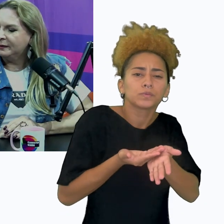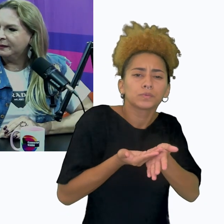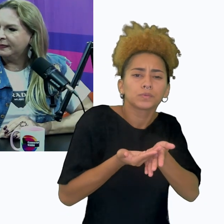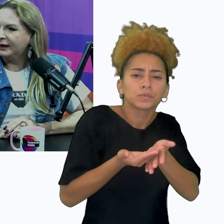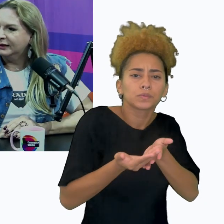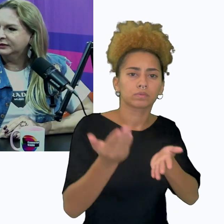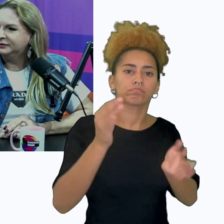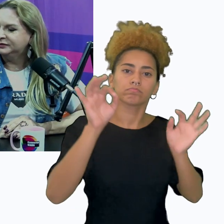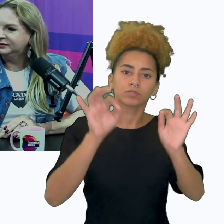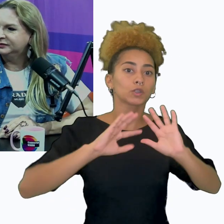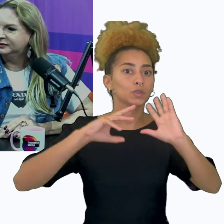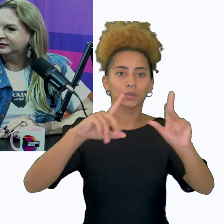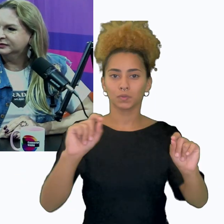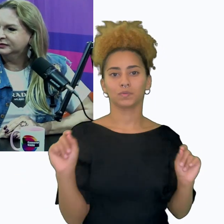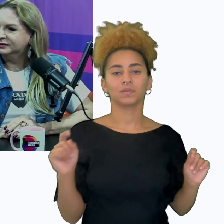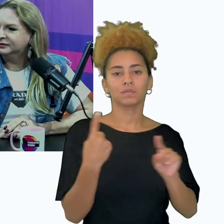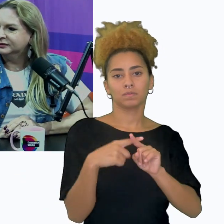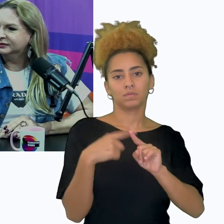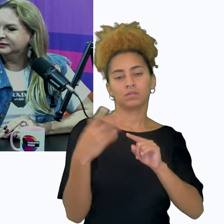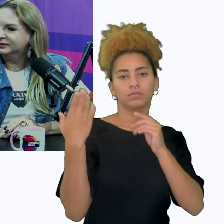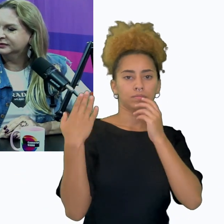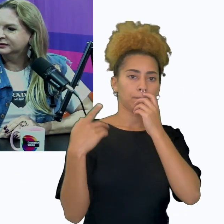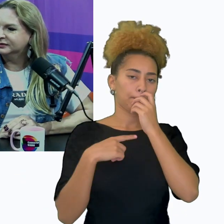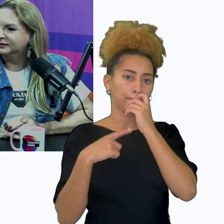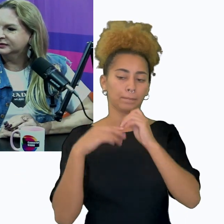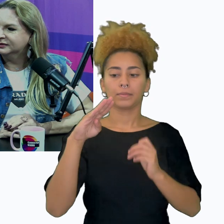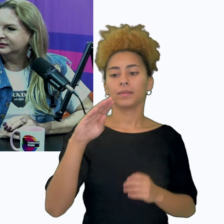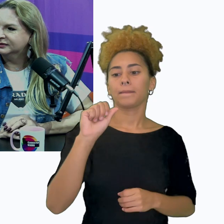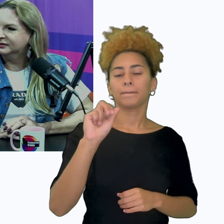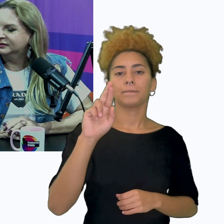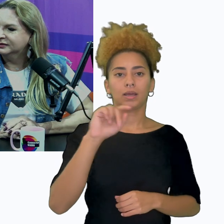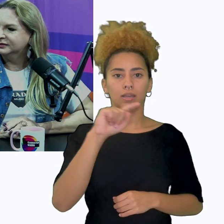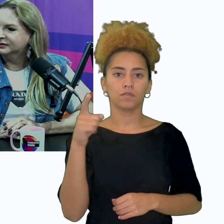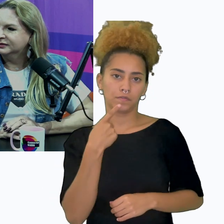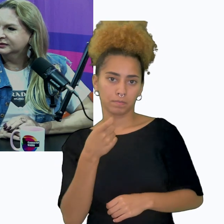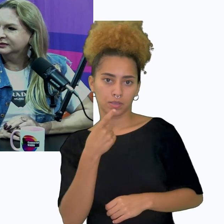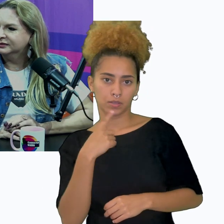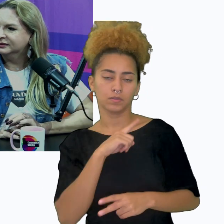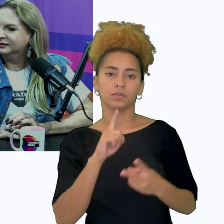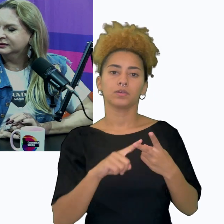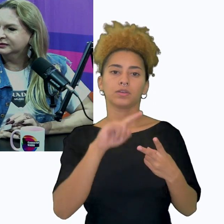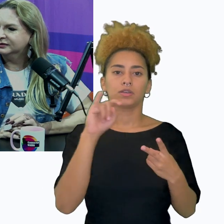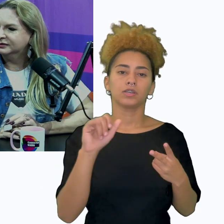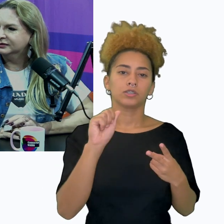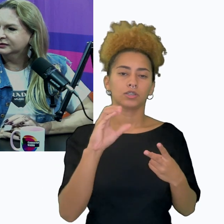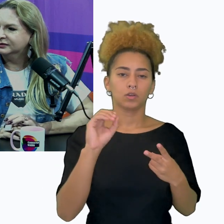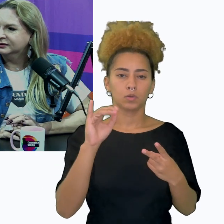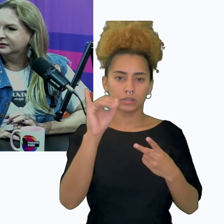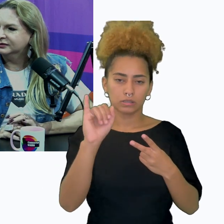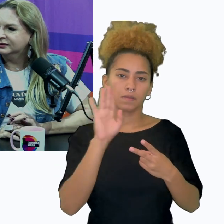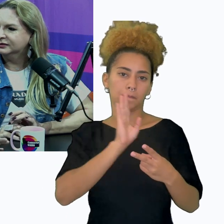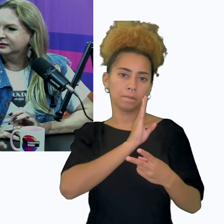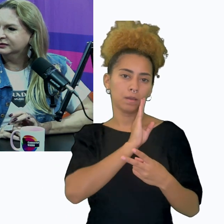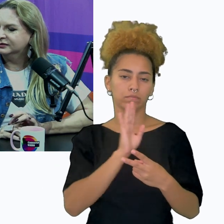de tudo aqui, né? Eu fiz parte. Na época tinha o Barão Vermelho, aí era embaixo do Jalci.